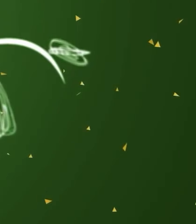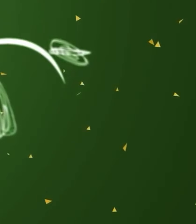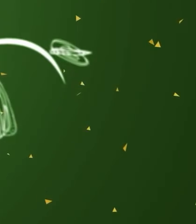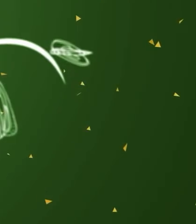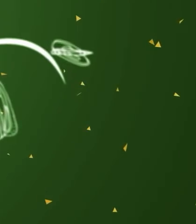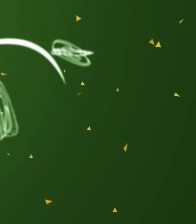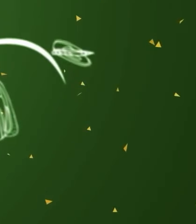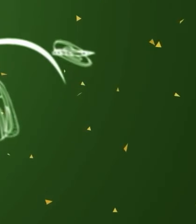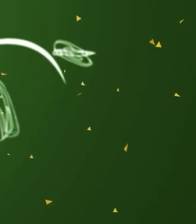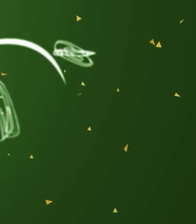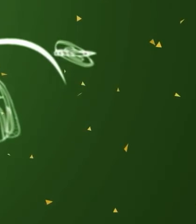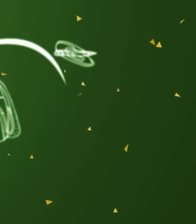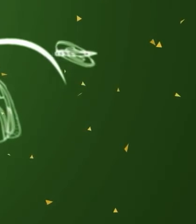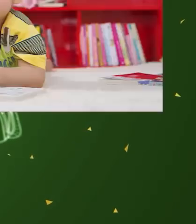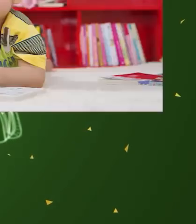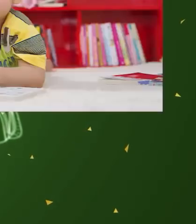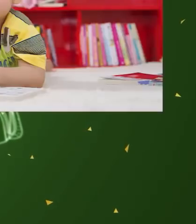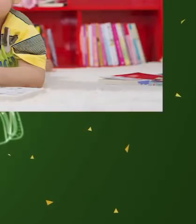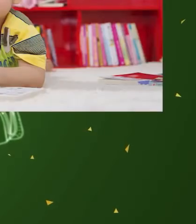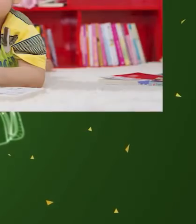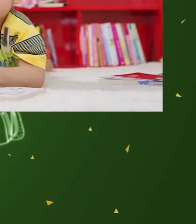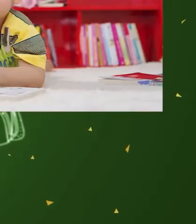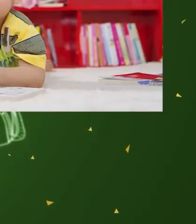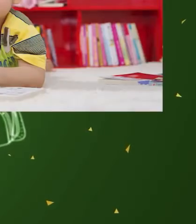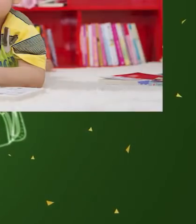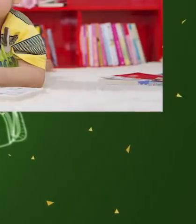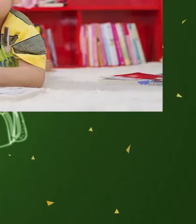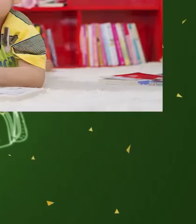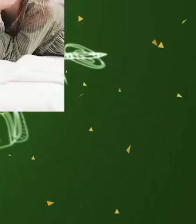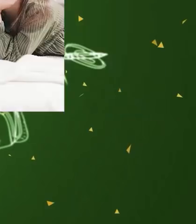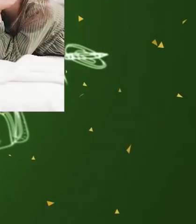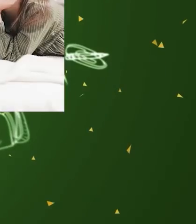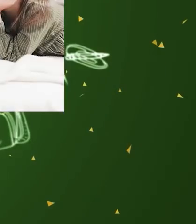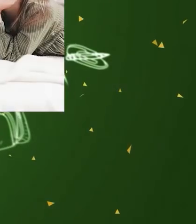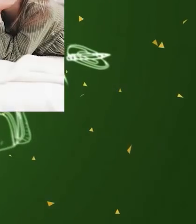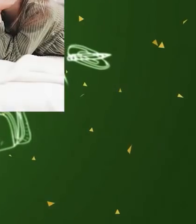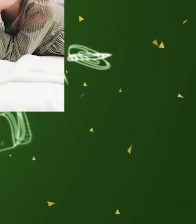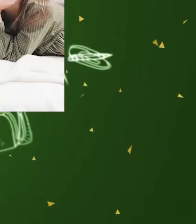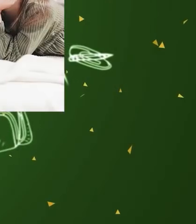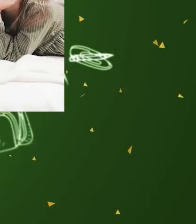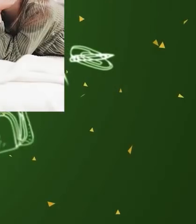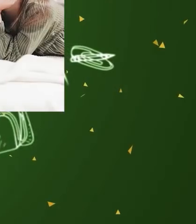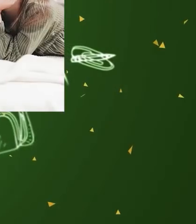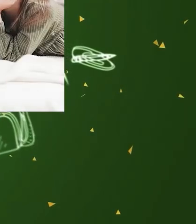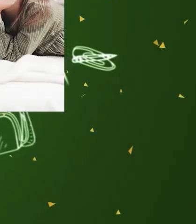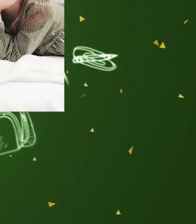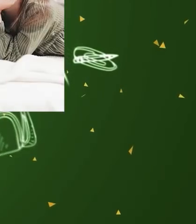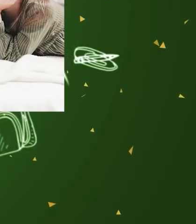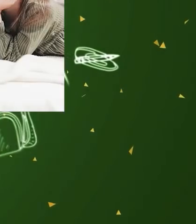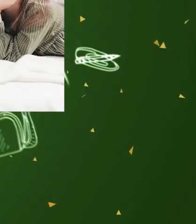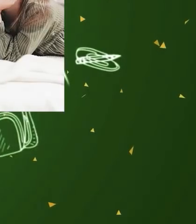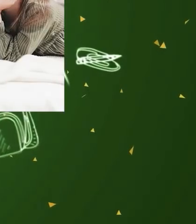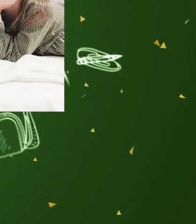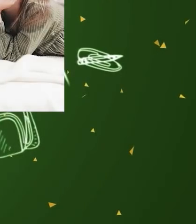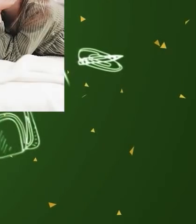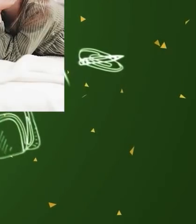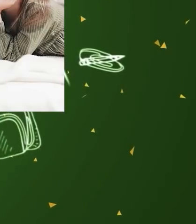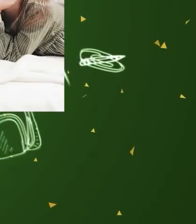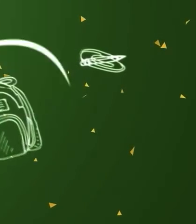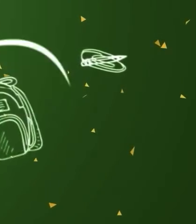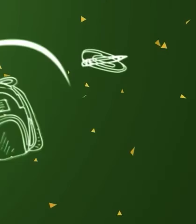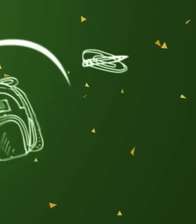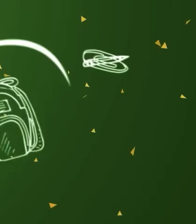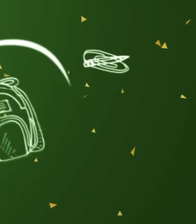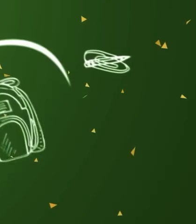as mangas, se esforçar, estudar para poder aprender sobre os